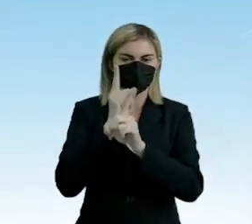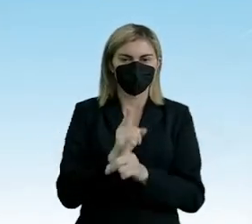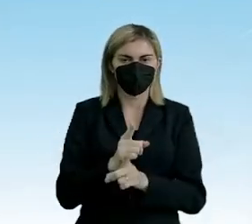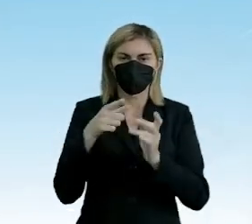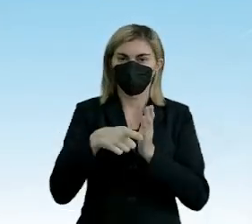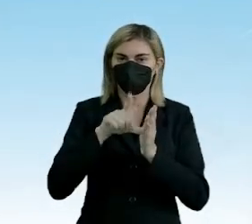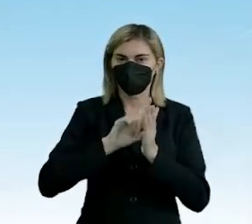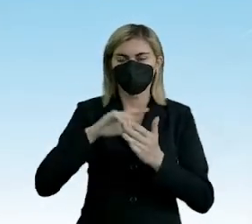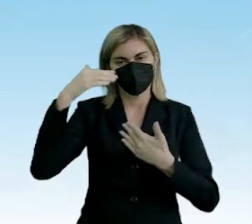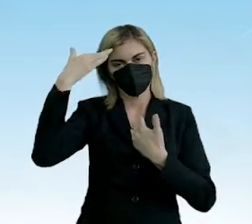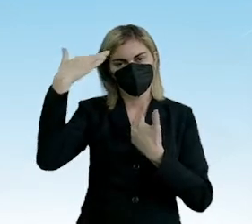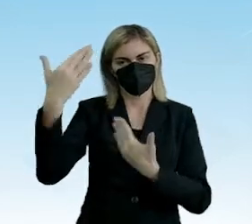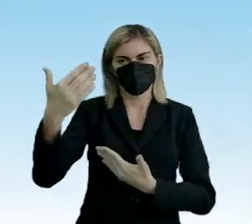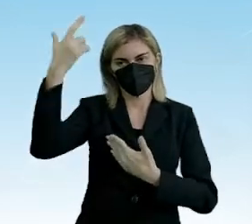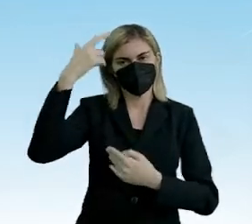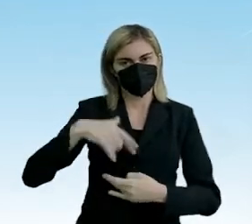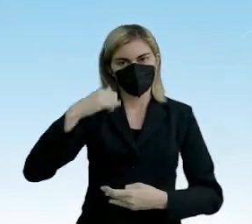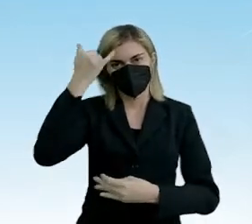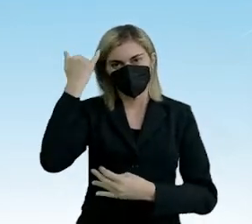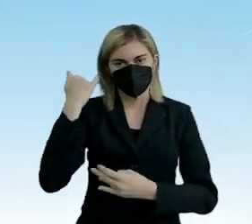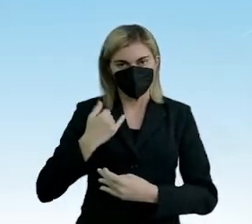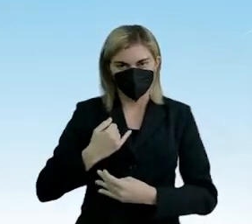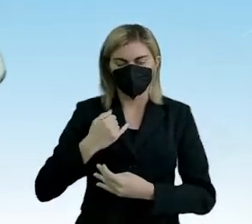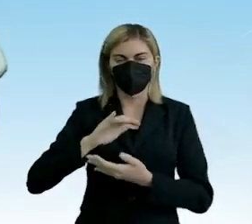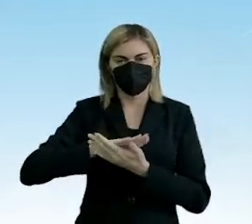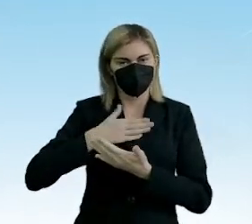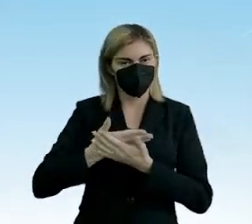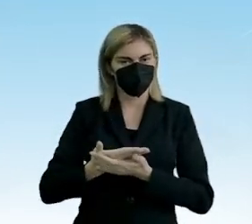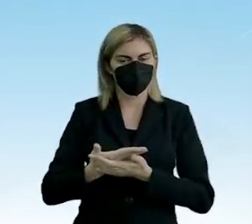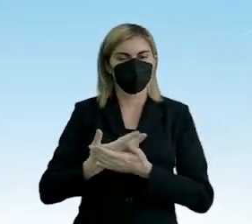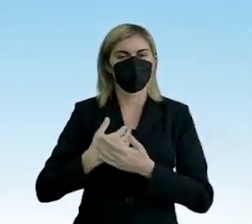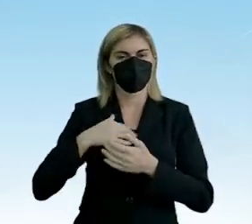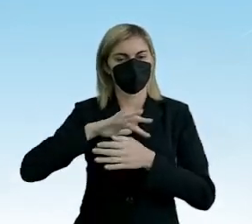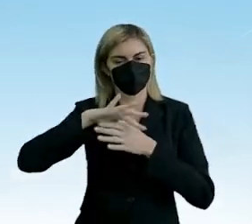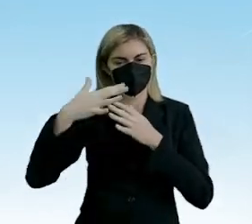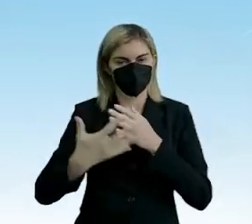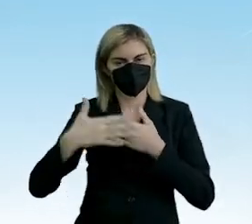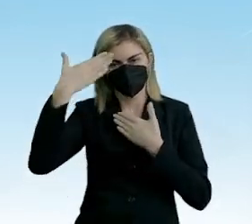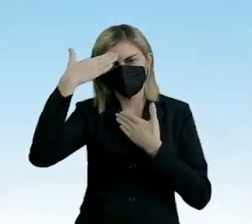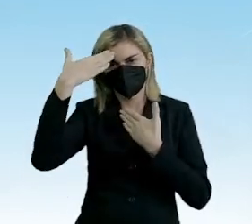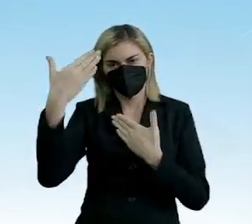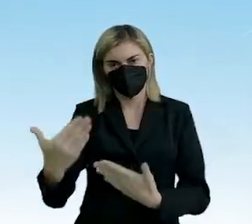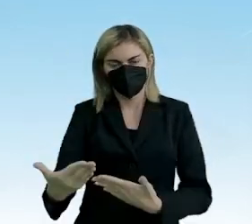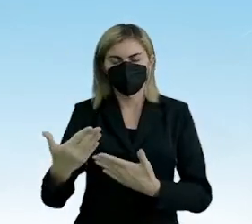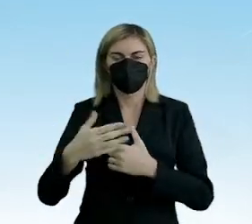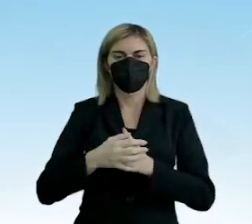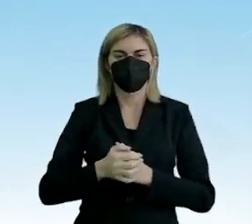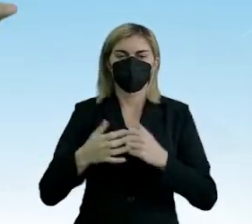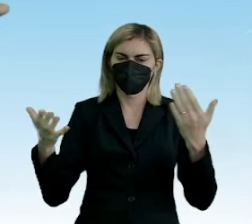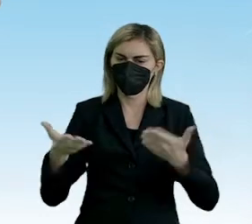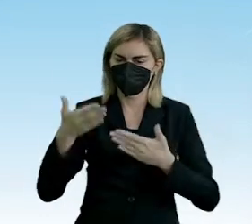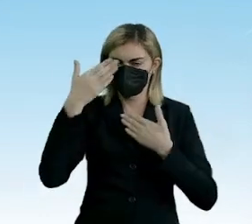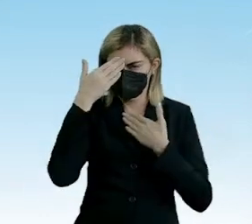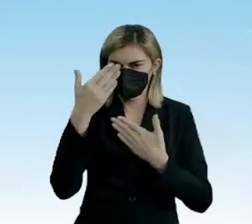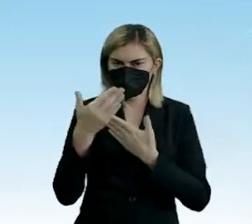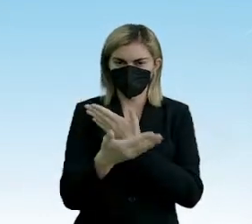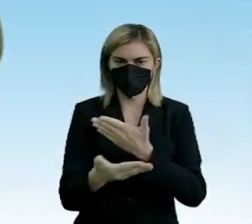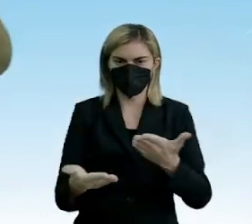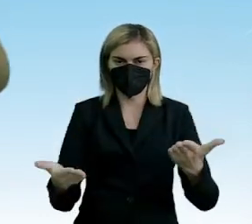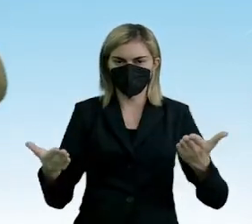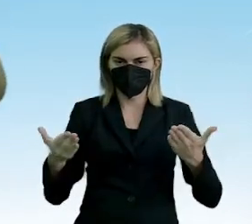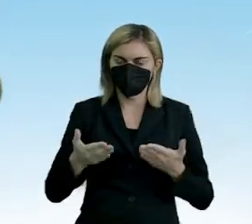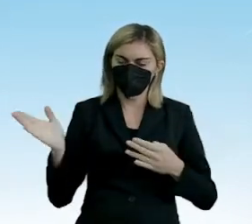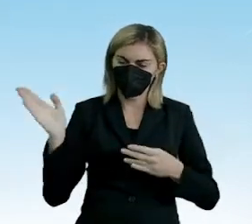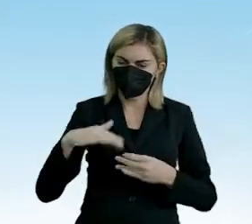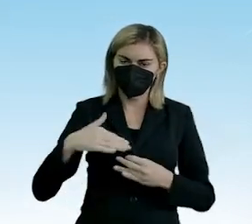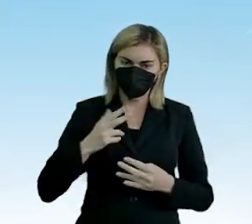Antes disso, agradeço aqui à professora Isabela, professora de Libras. Muito obrigado, professora! E agradeço a todos vocês, e